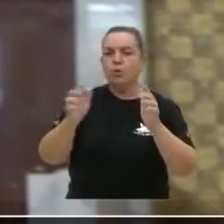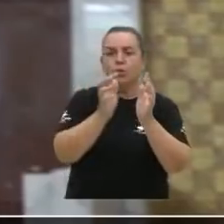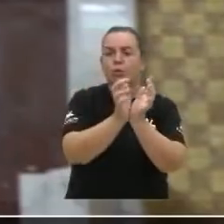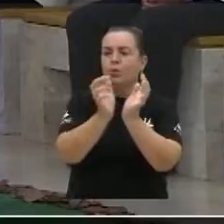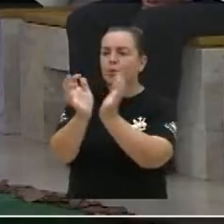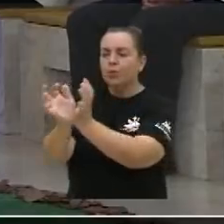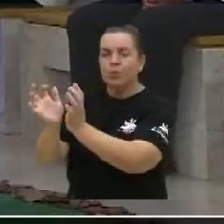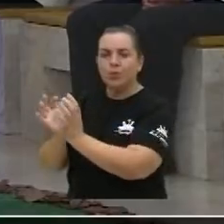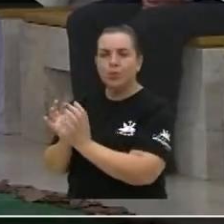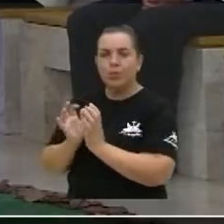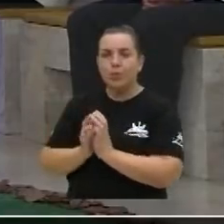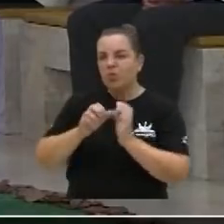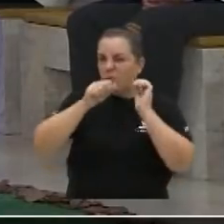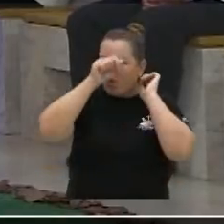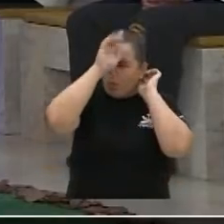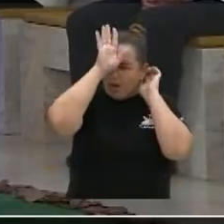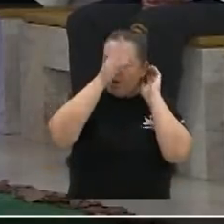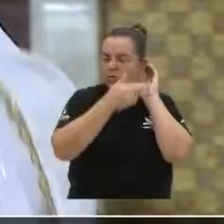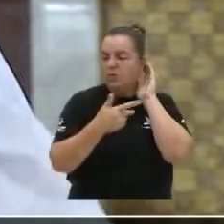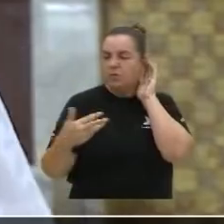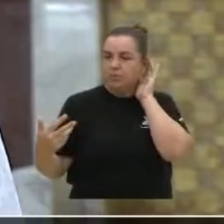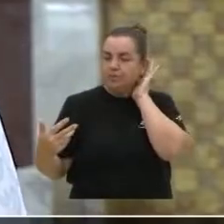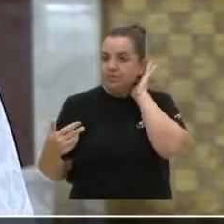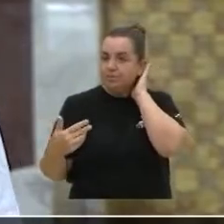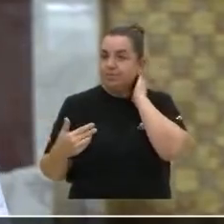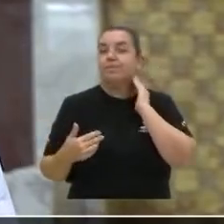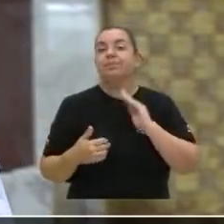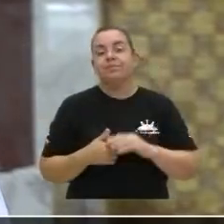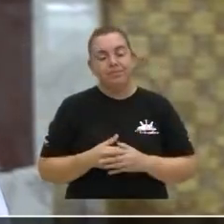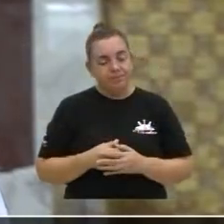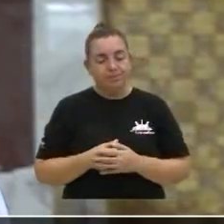como também romanos e outras.